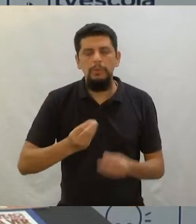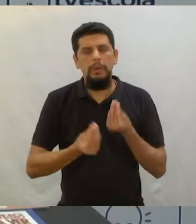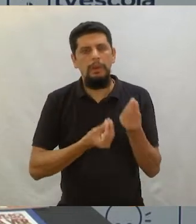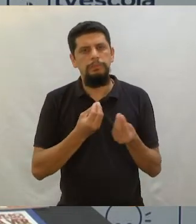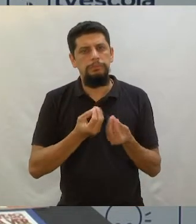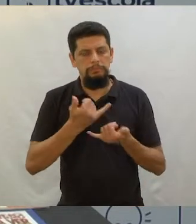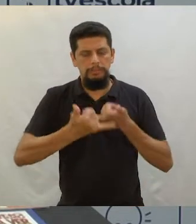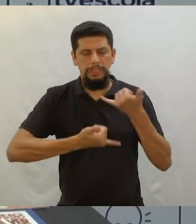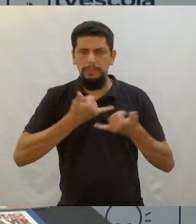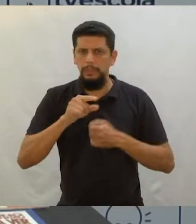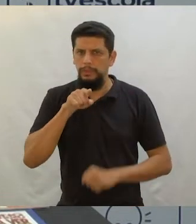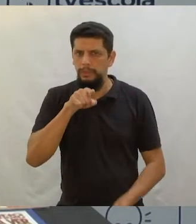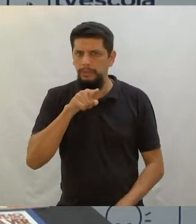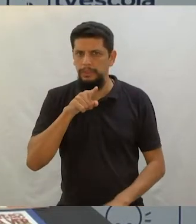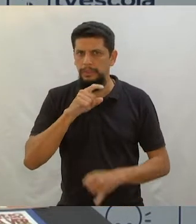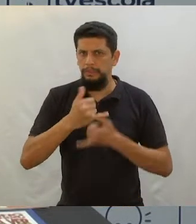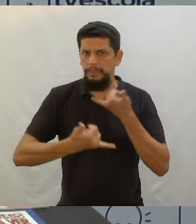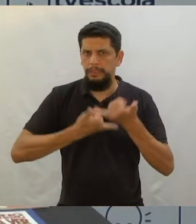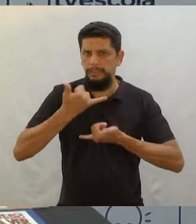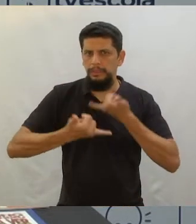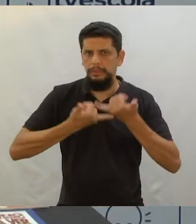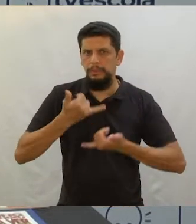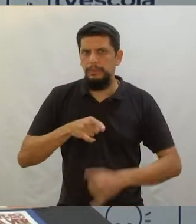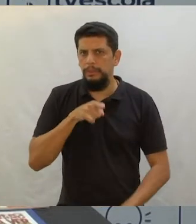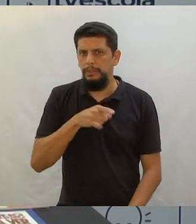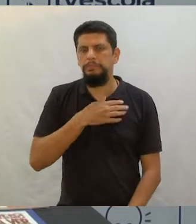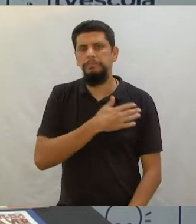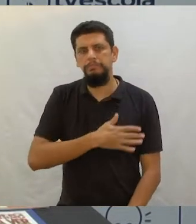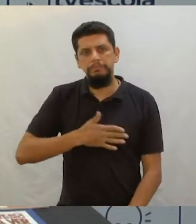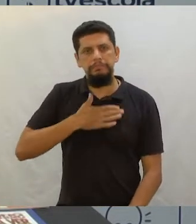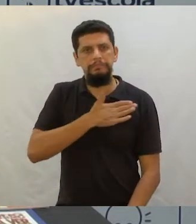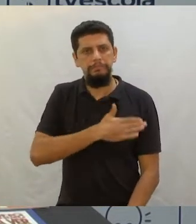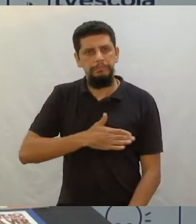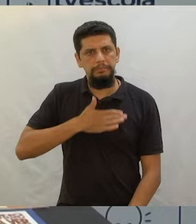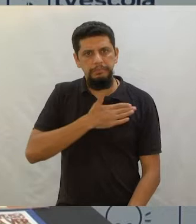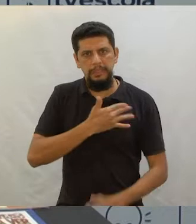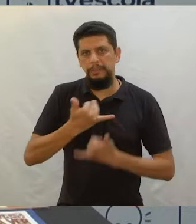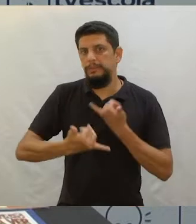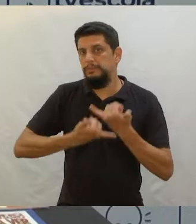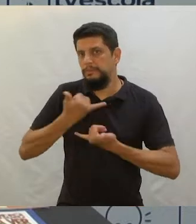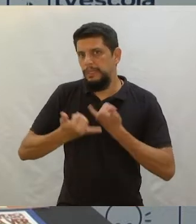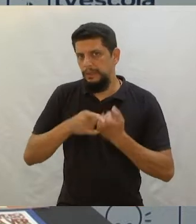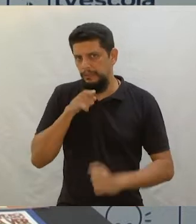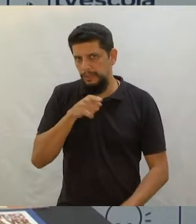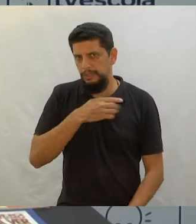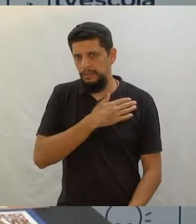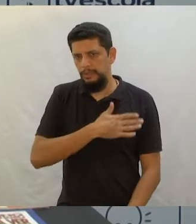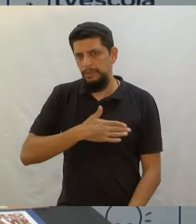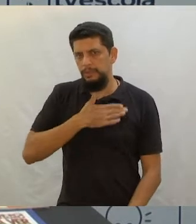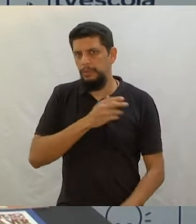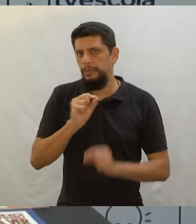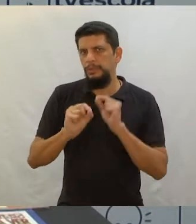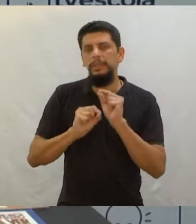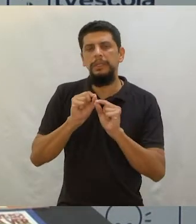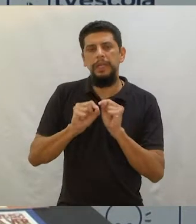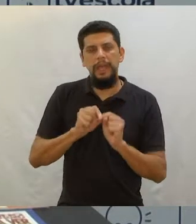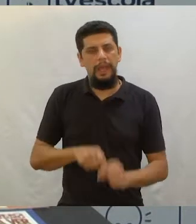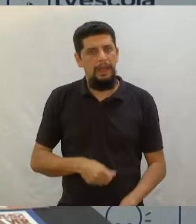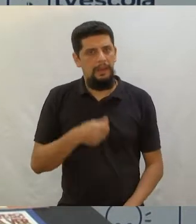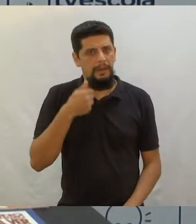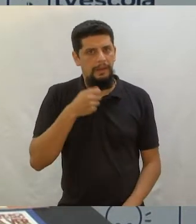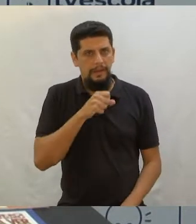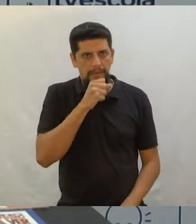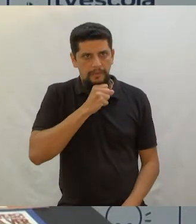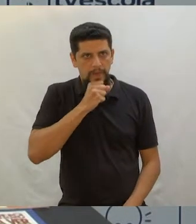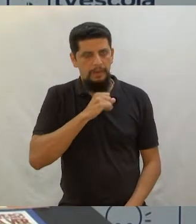brincavam do que que vocês brincavam do que que vocês gostavam de brincar você gostava olha só que ela contava